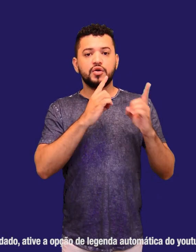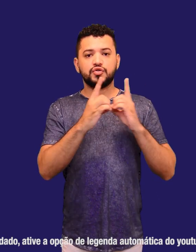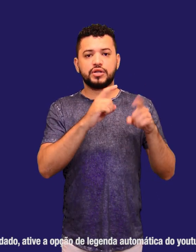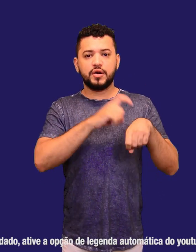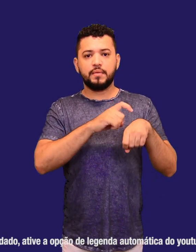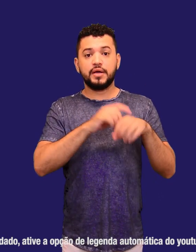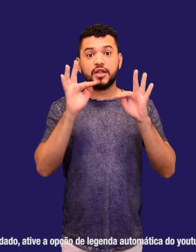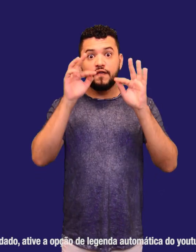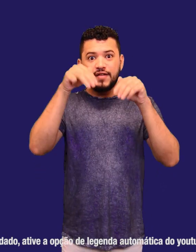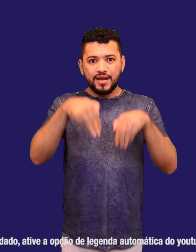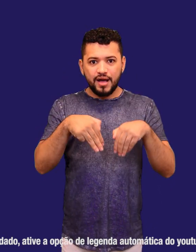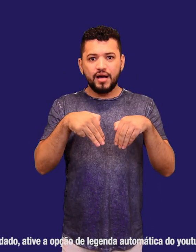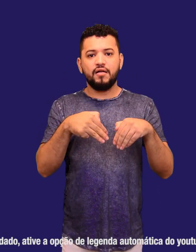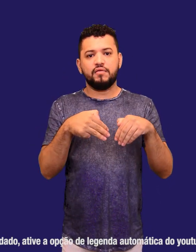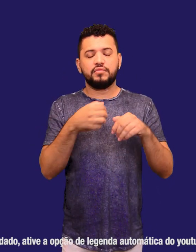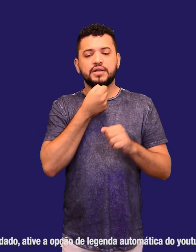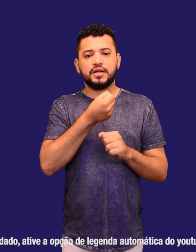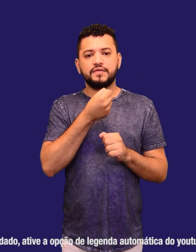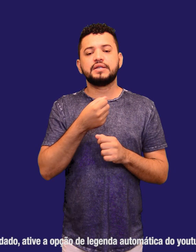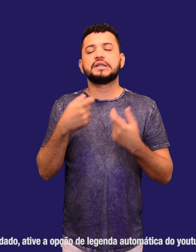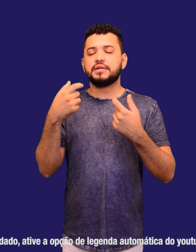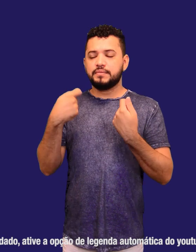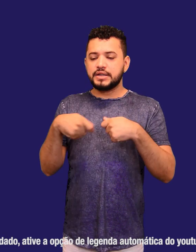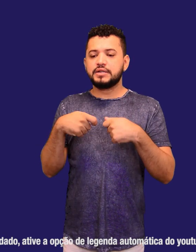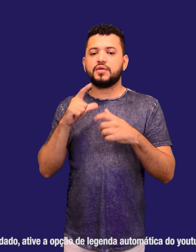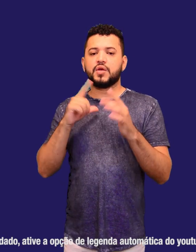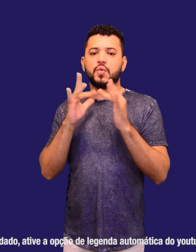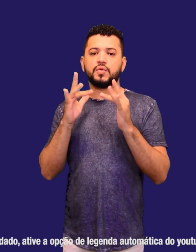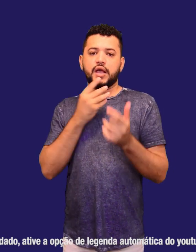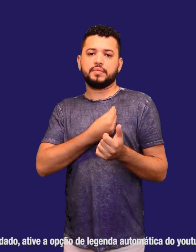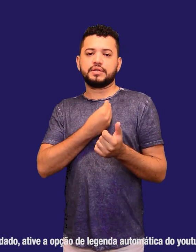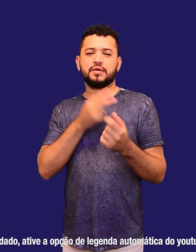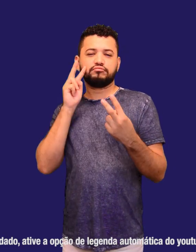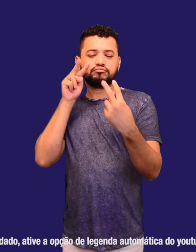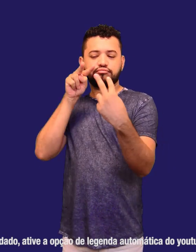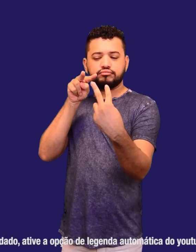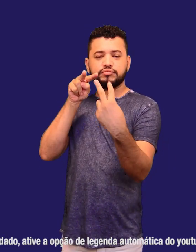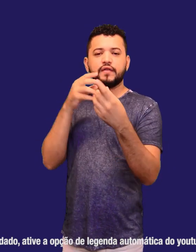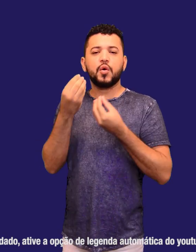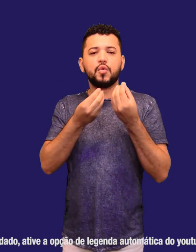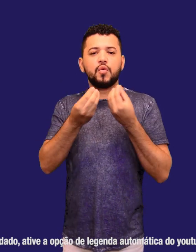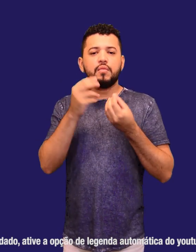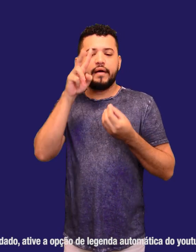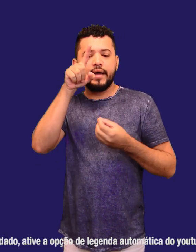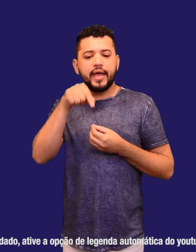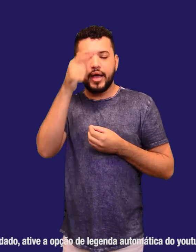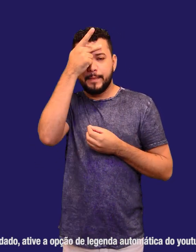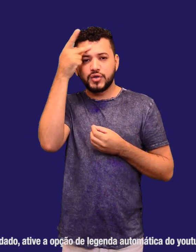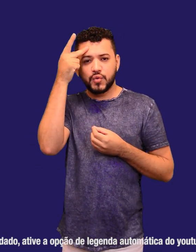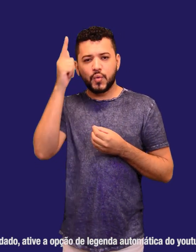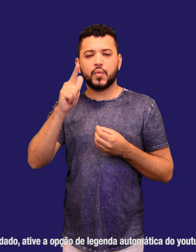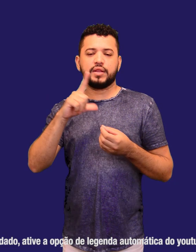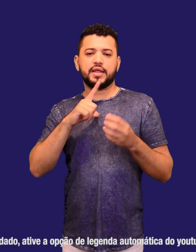entrevista final, esse processo presencial, que também é muito rico, aquele olho no olho, né, entender como que é o candidato pessoalmente, também é